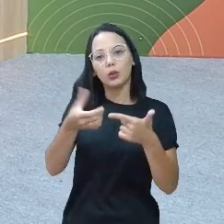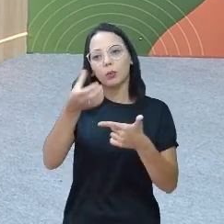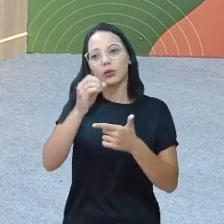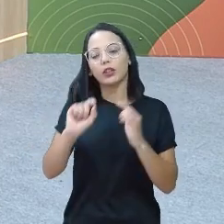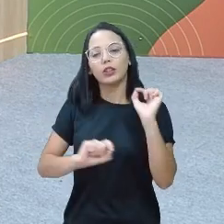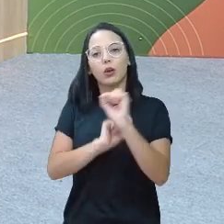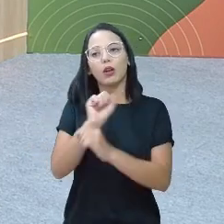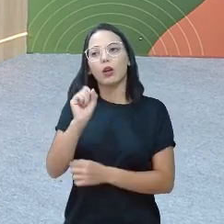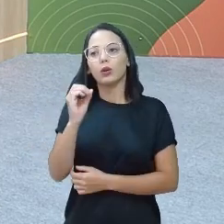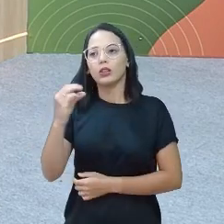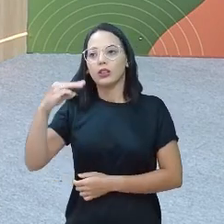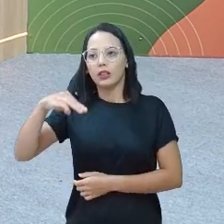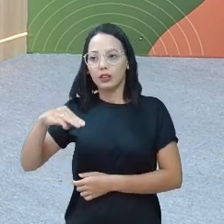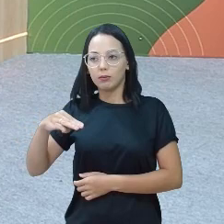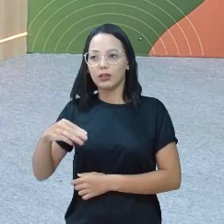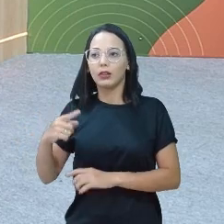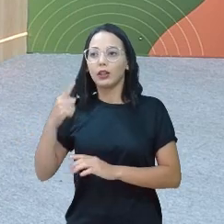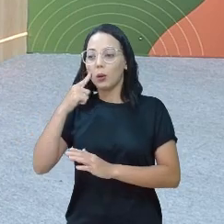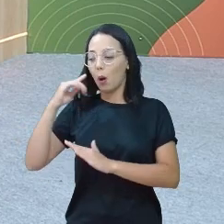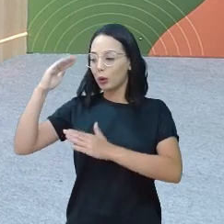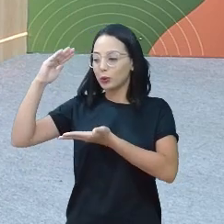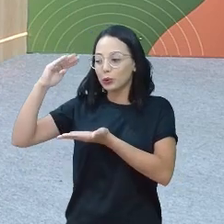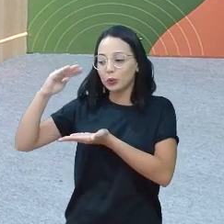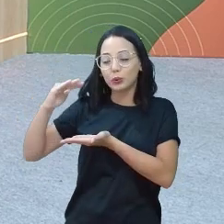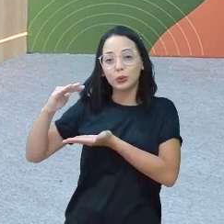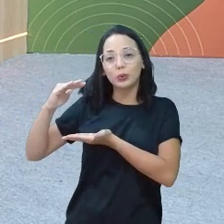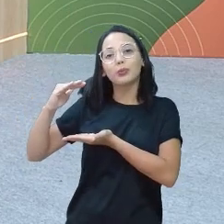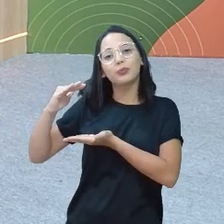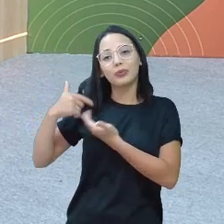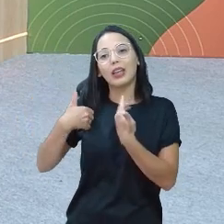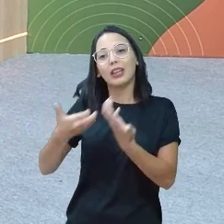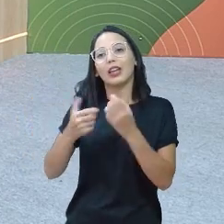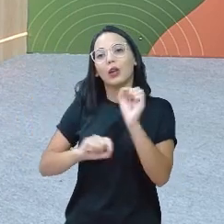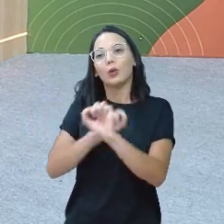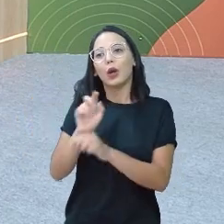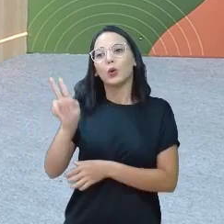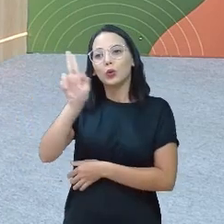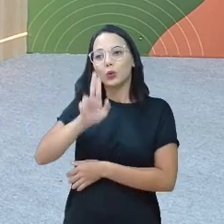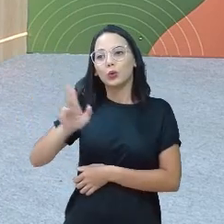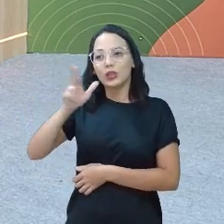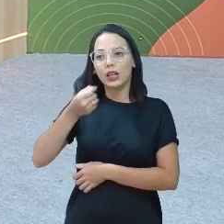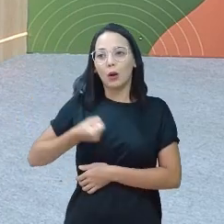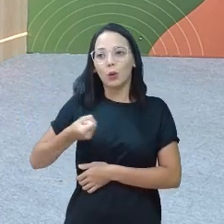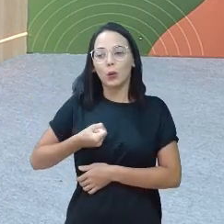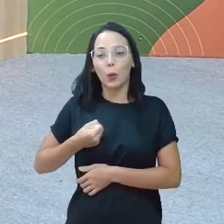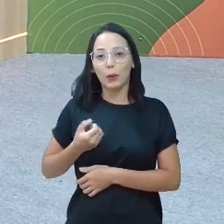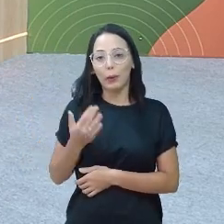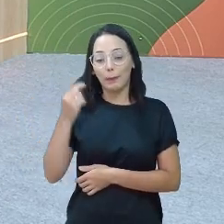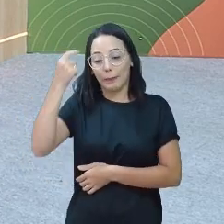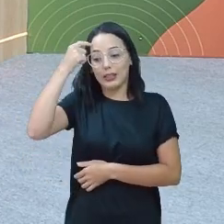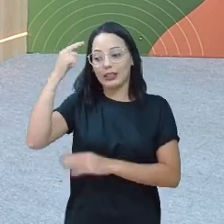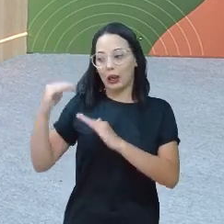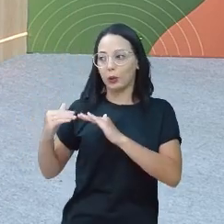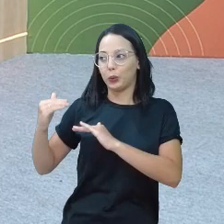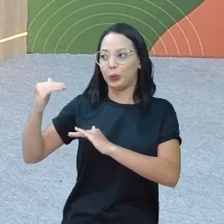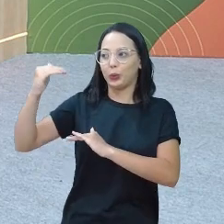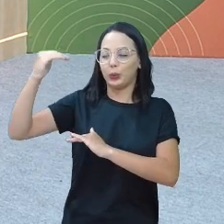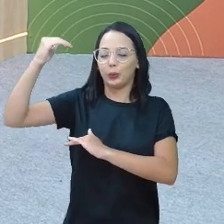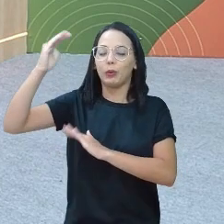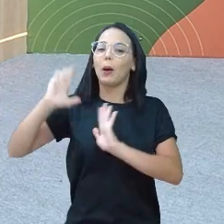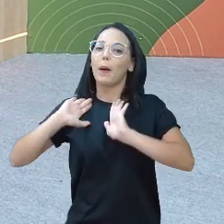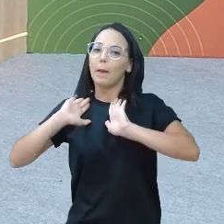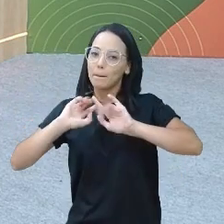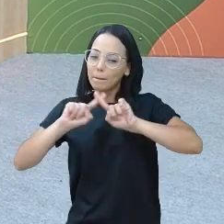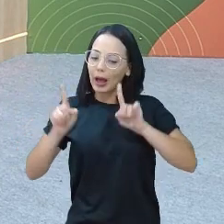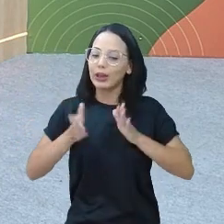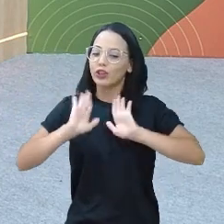80 centímetros. Então, o macaquinho, ele é pequenininho. E aí, ele queria usar um número grande para dar esse impacto. Mas a gente acabou de ver